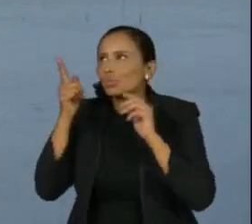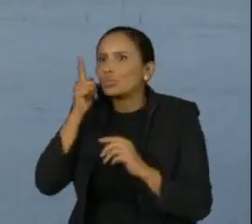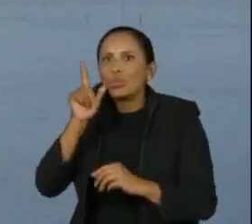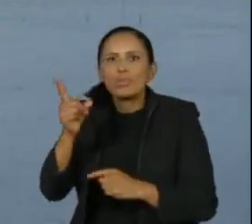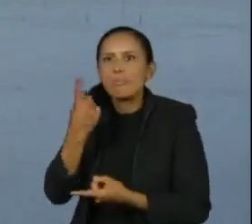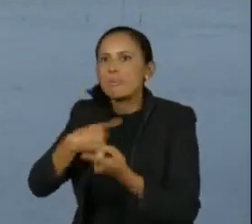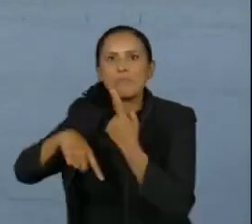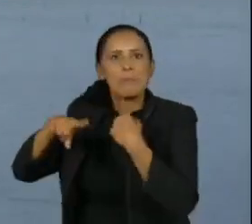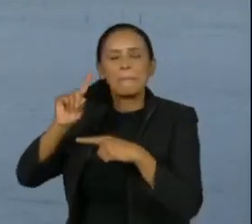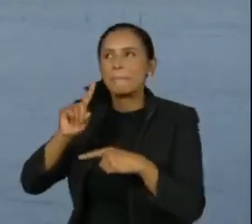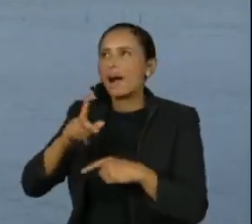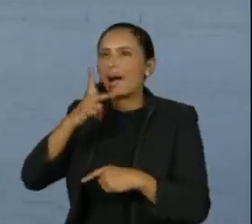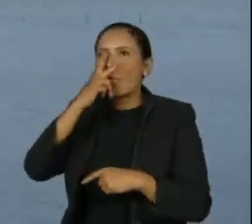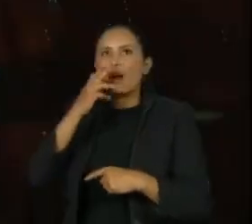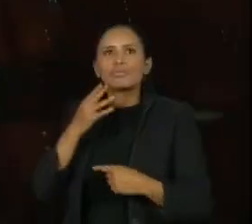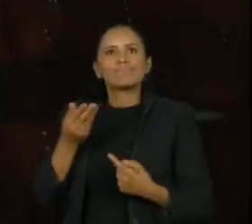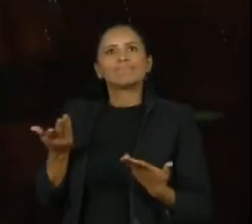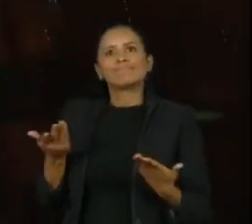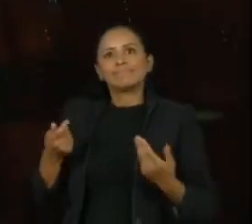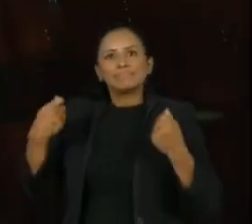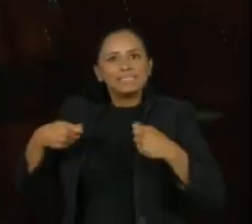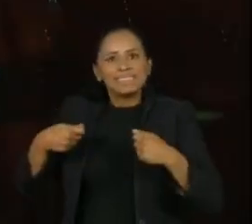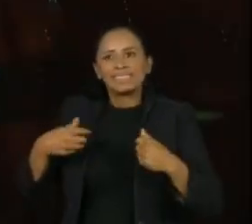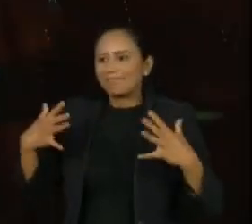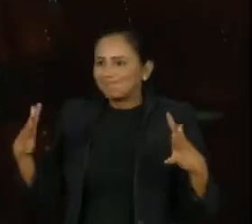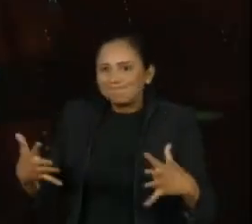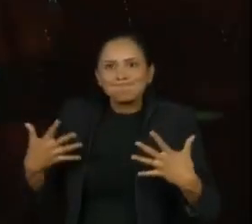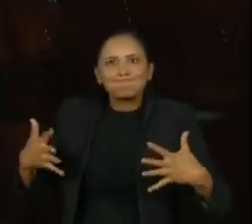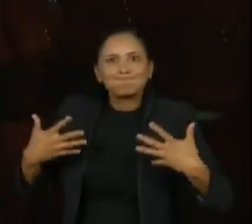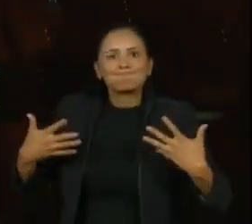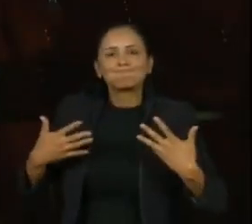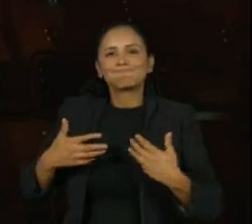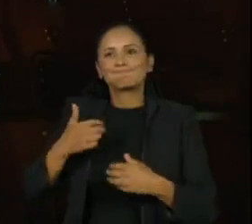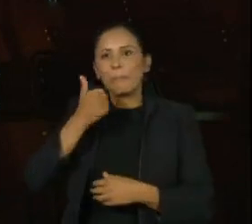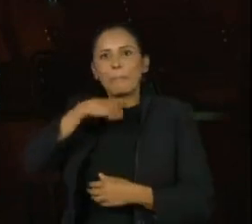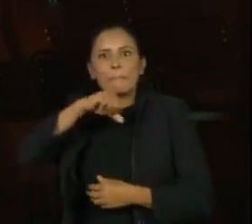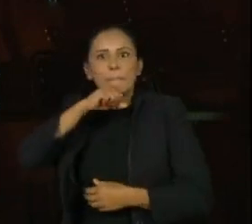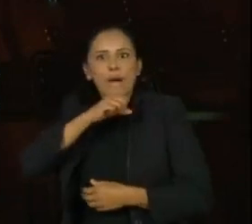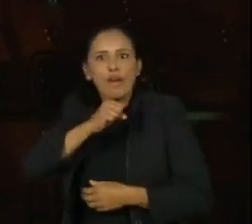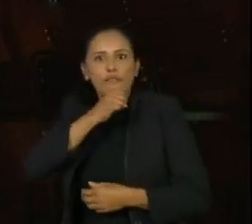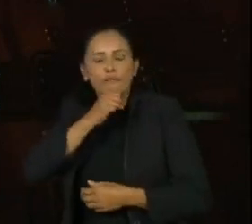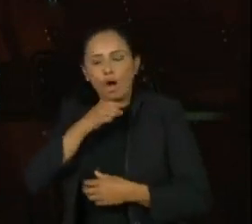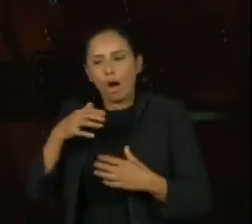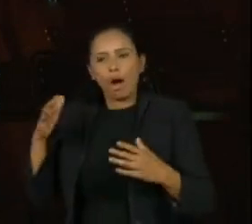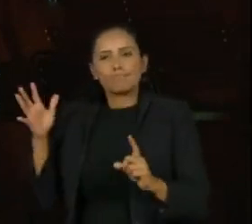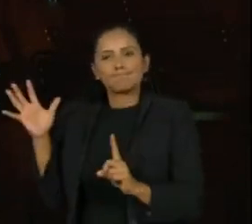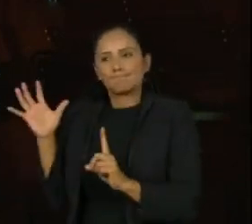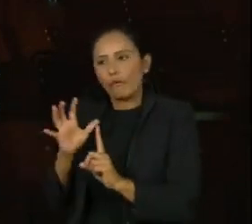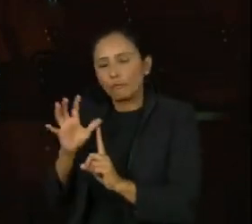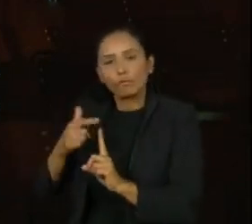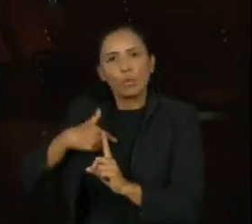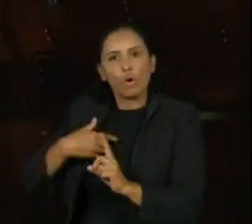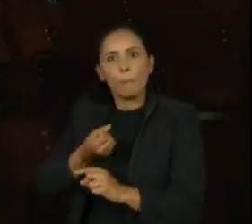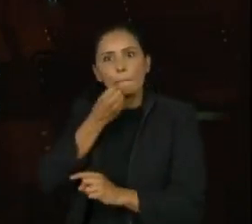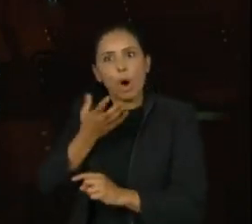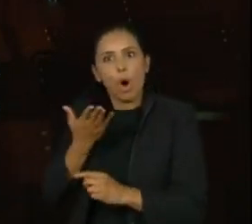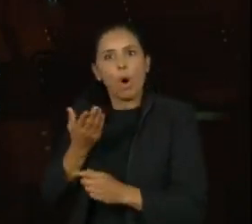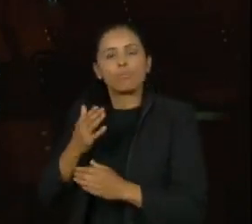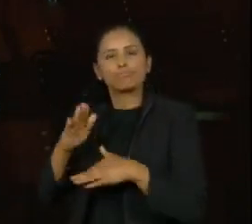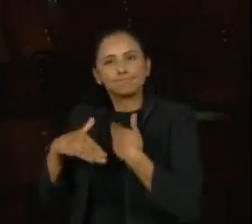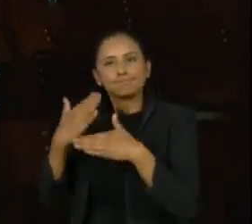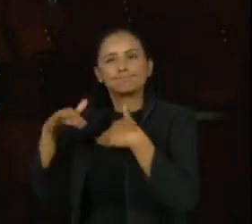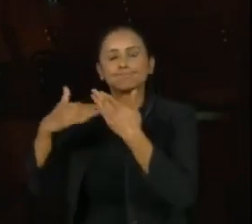pouco esses incentivos que minha mãe e minha avó sempre me deram, né? Então, isso também vem de trás, né?